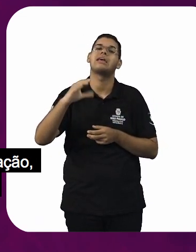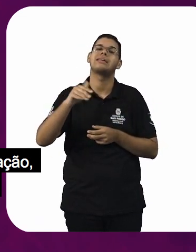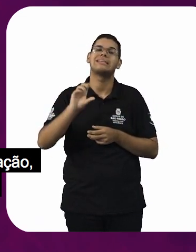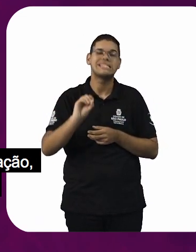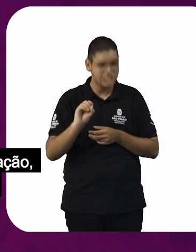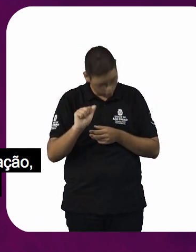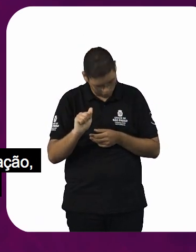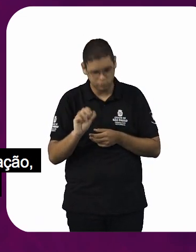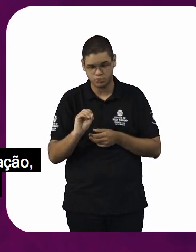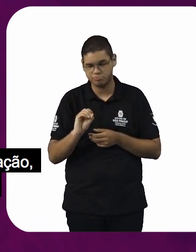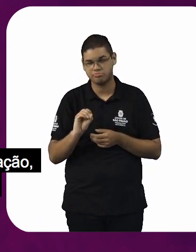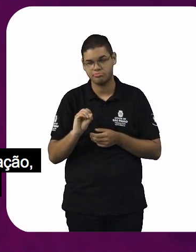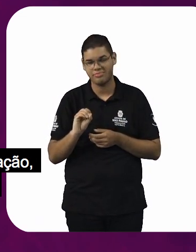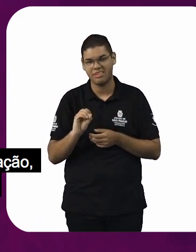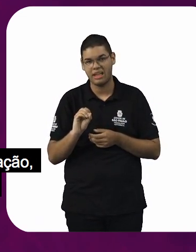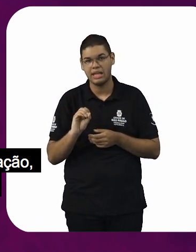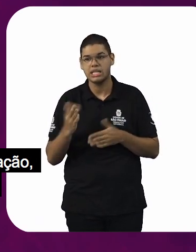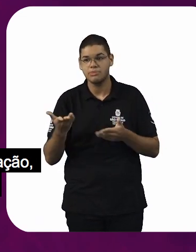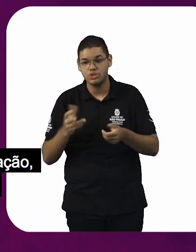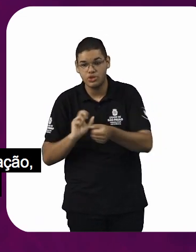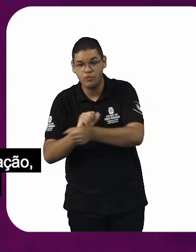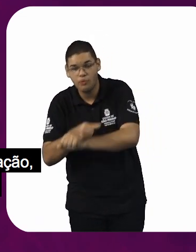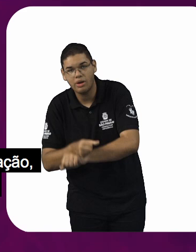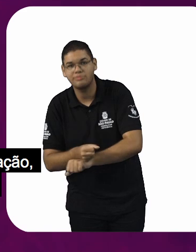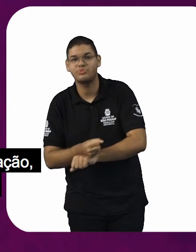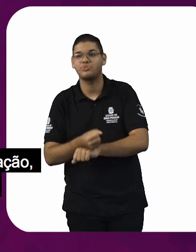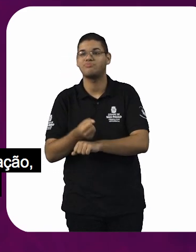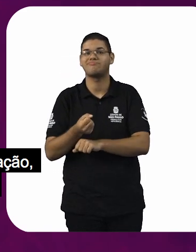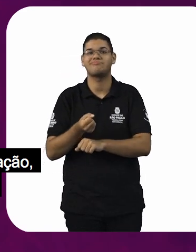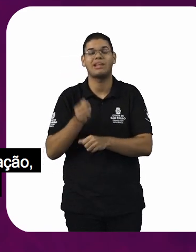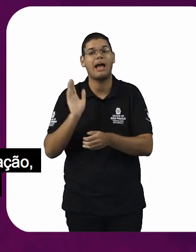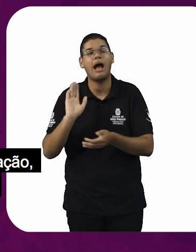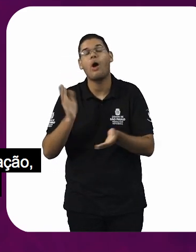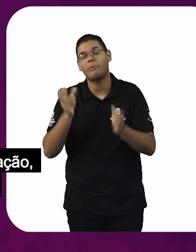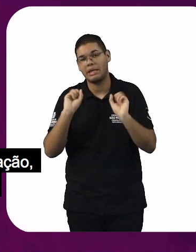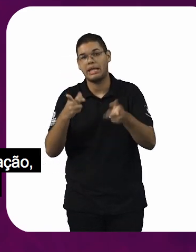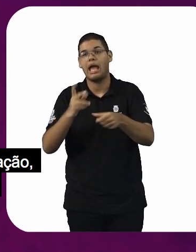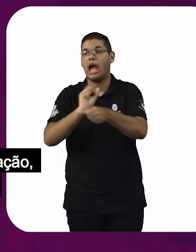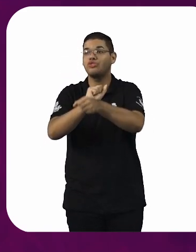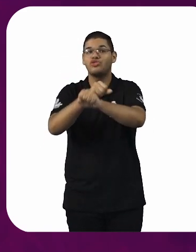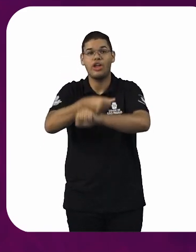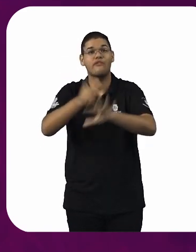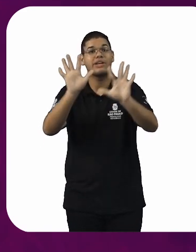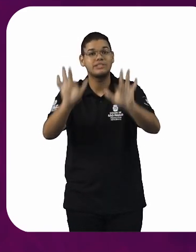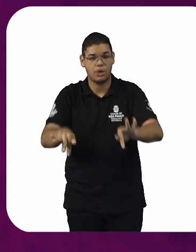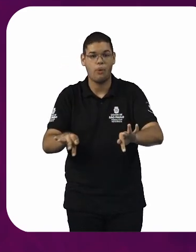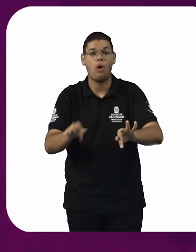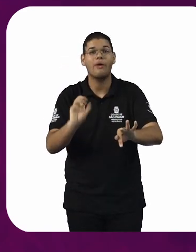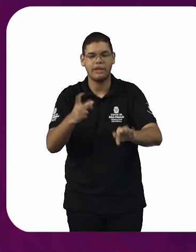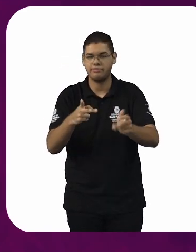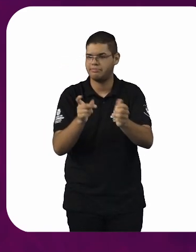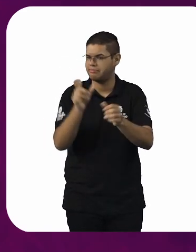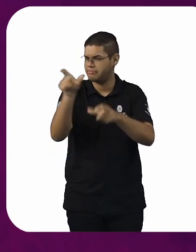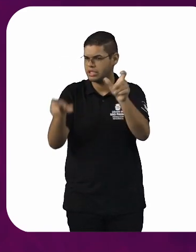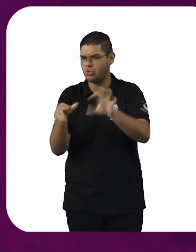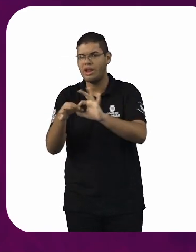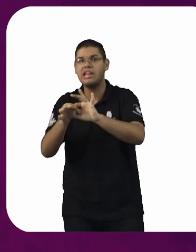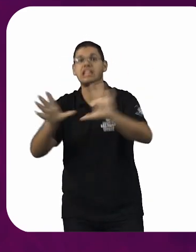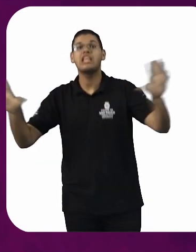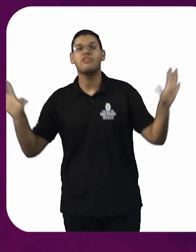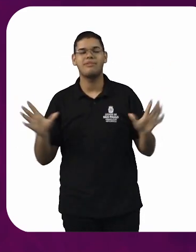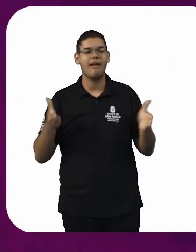de escravizadas sem nenhuma indenização, sem direito a trabalho, sem direito à educação, sem direito à moradia, né? E como você